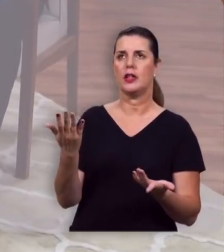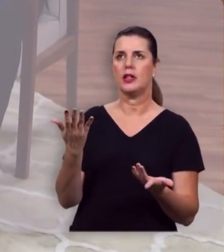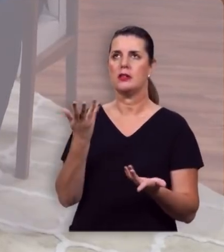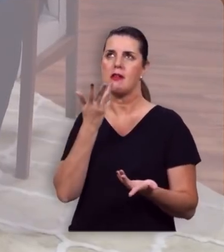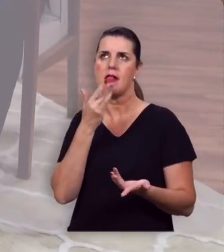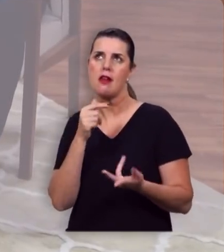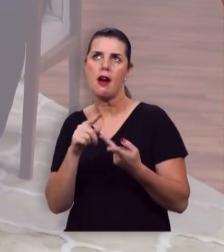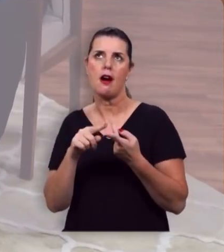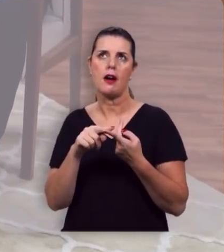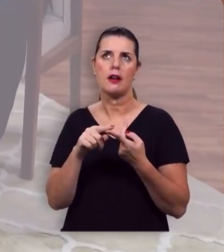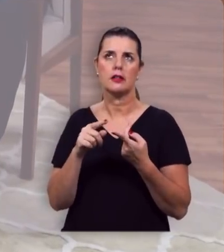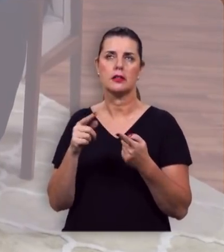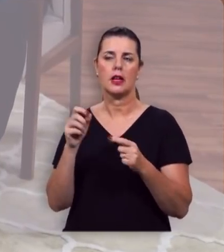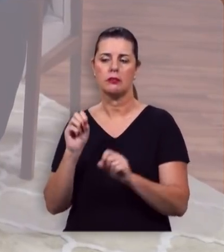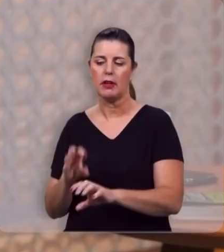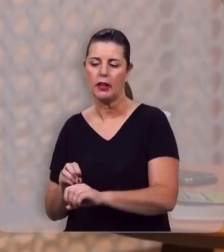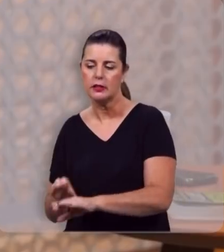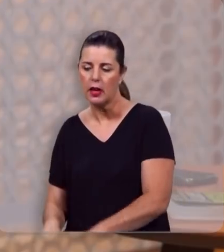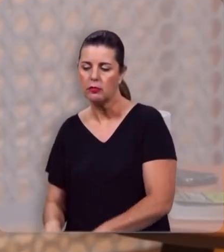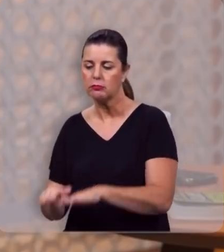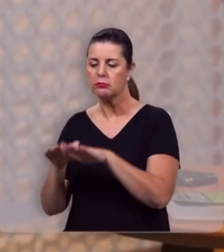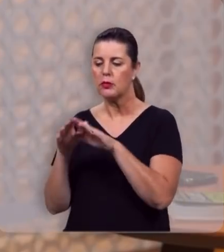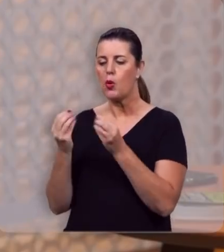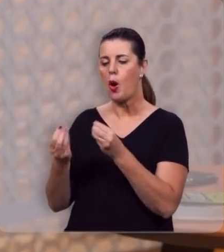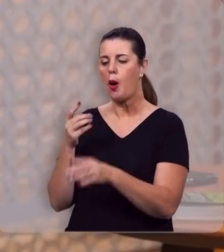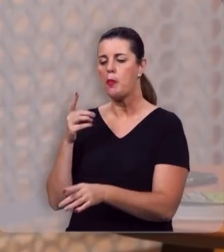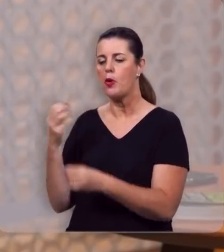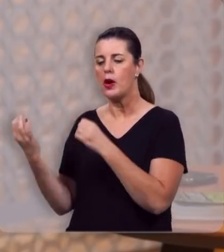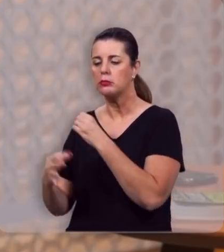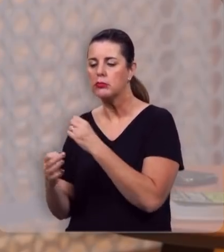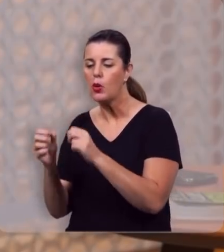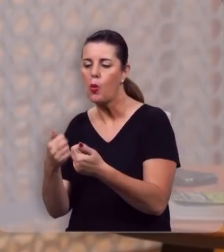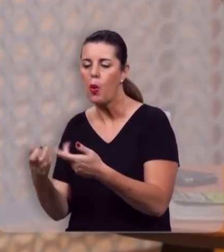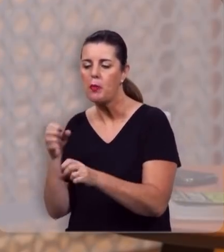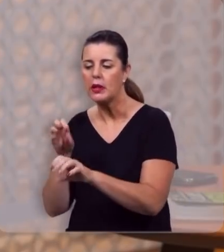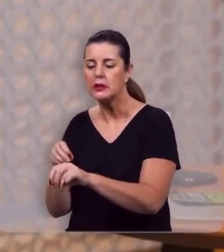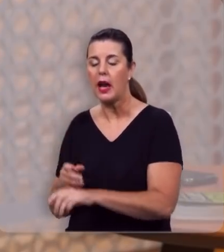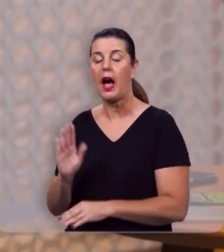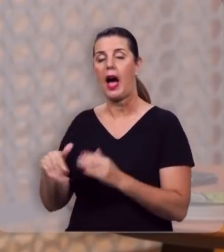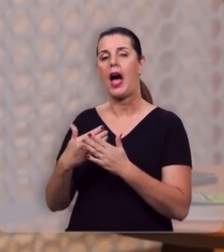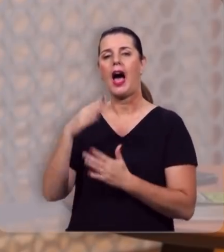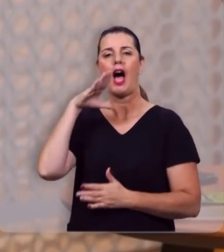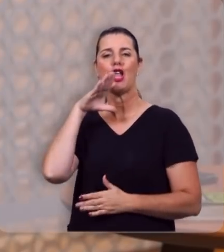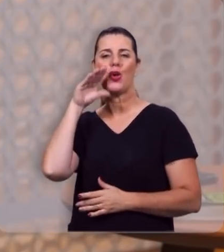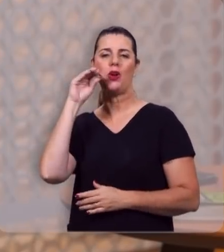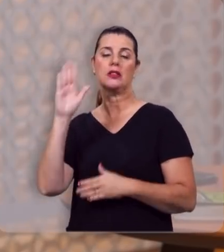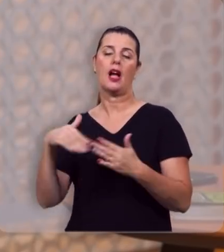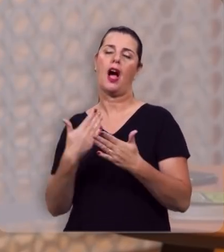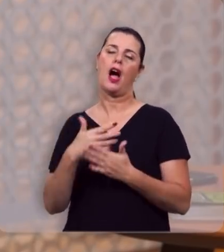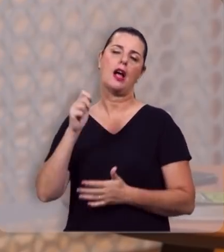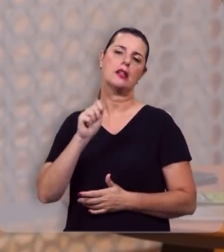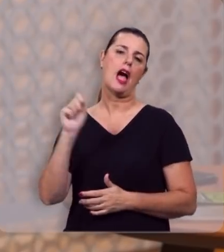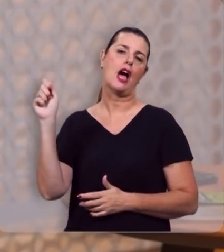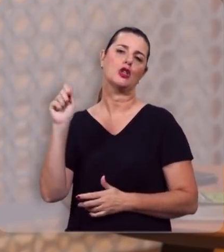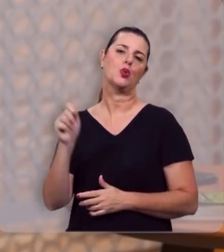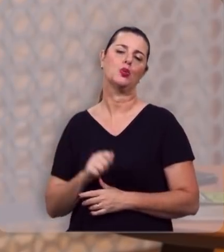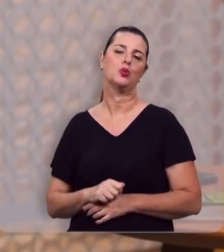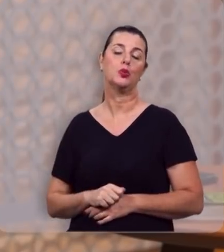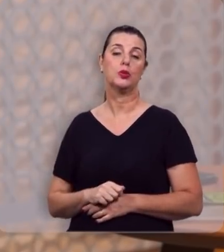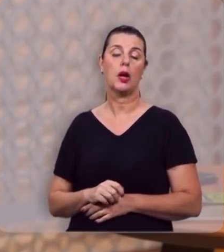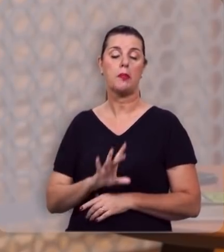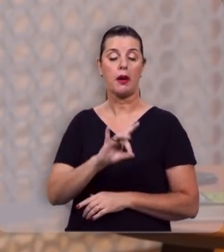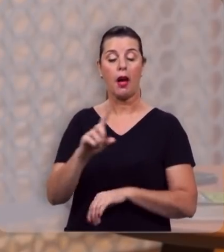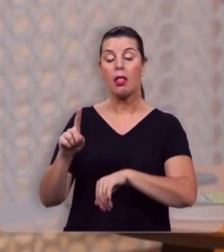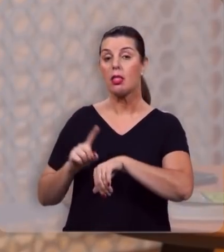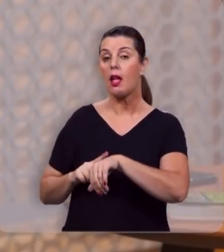os pequenos no momento da criação, formação e disciplina, sejam os adolescentes ou até mesmo os filhos adultos. Para cada